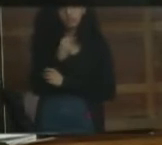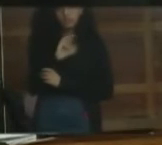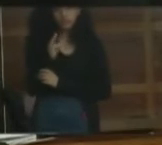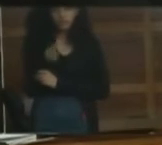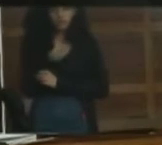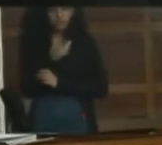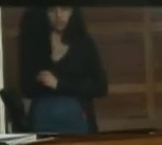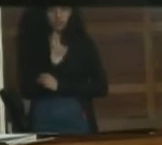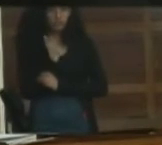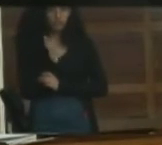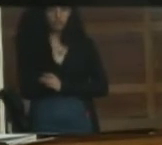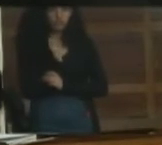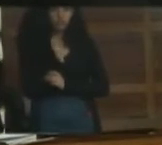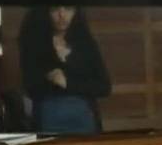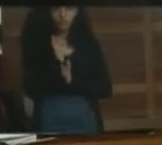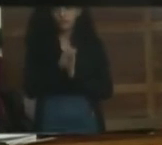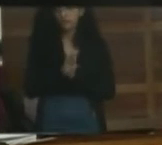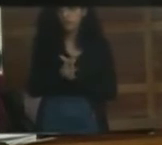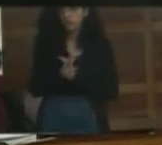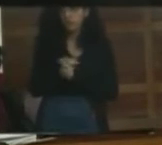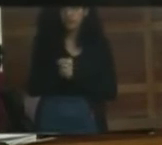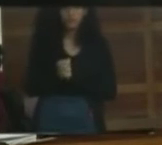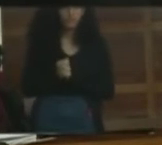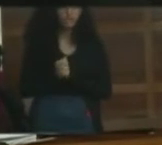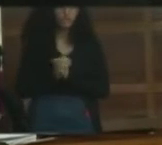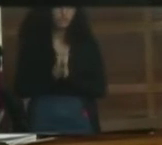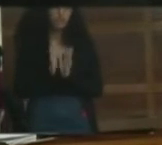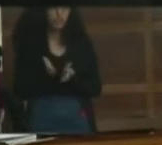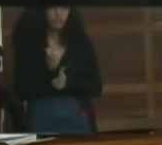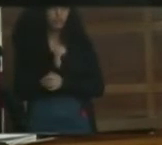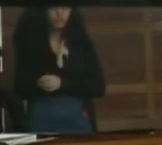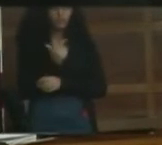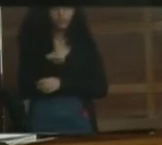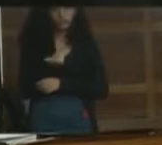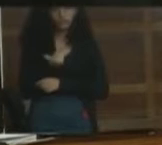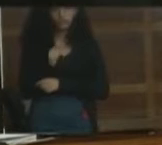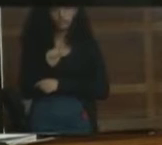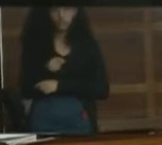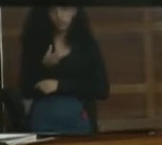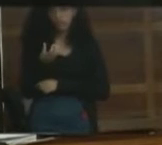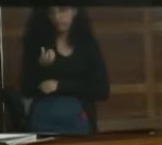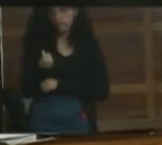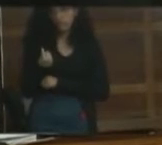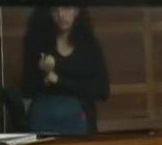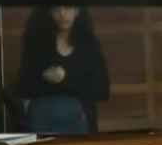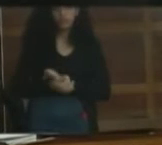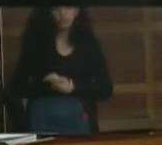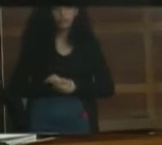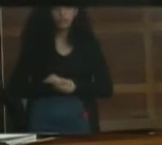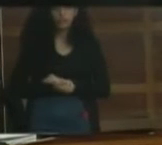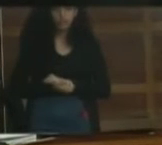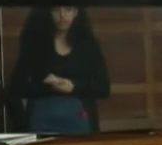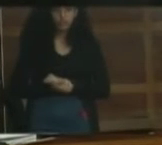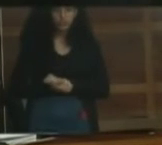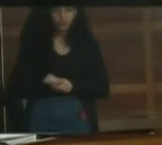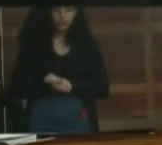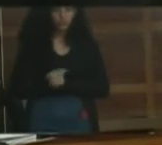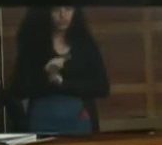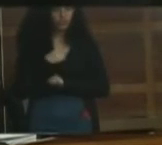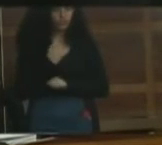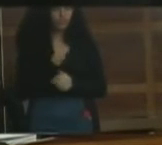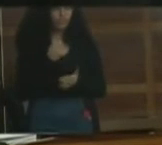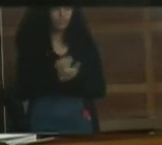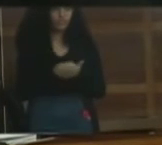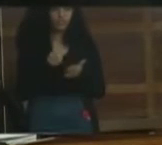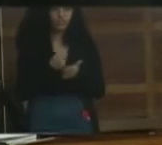reais da declan nossa consecutiva hoje a soma com 2.6 na tão brigando para repor